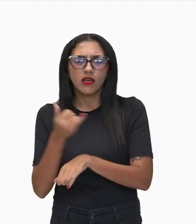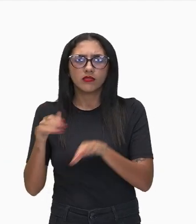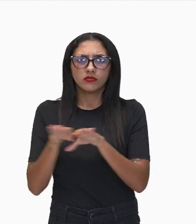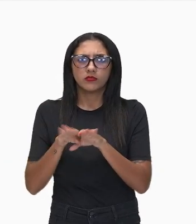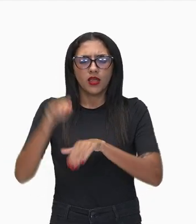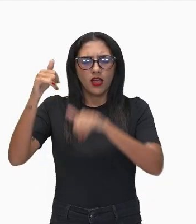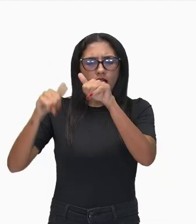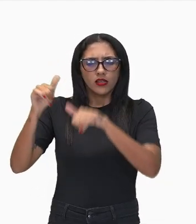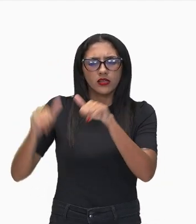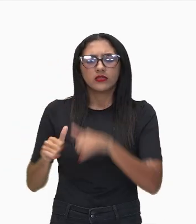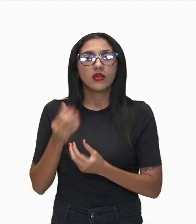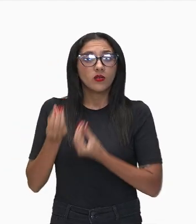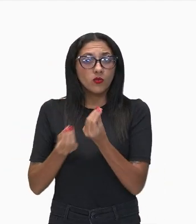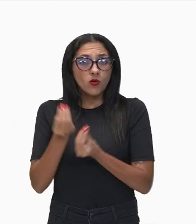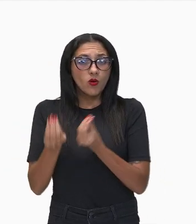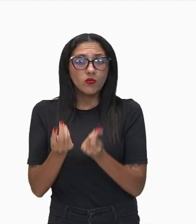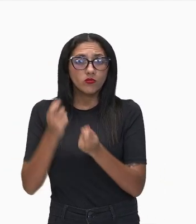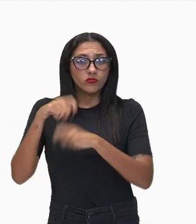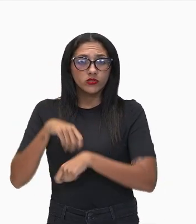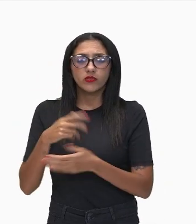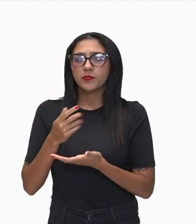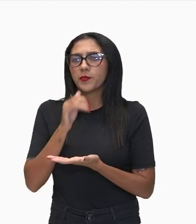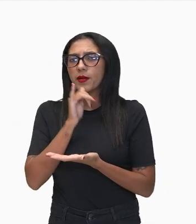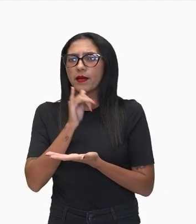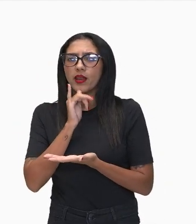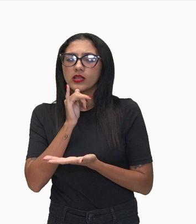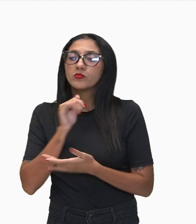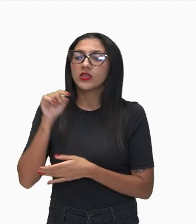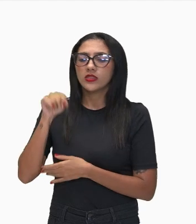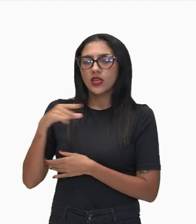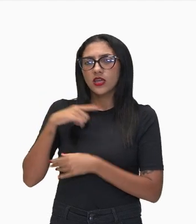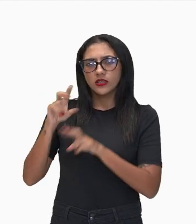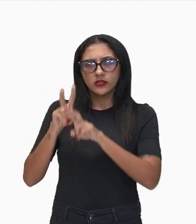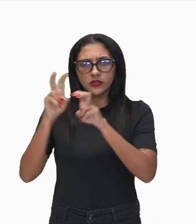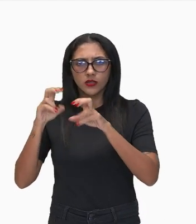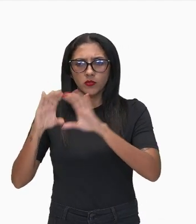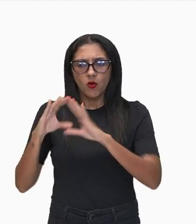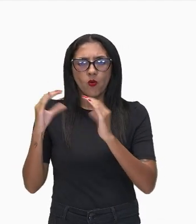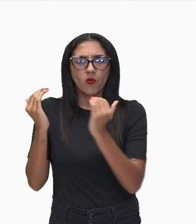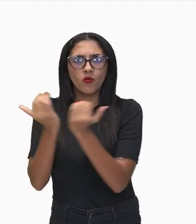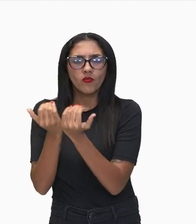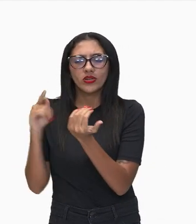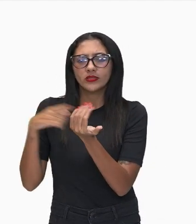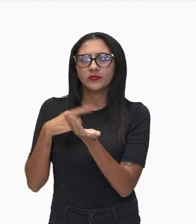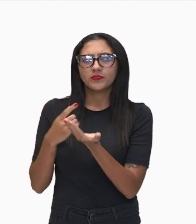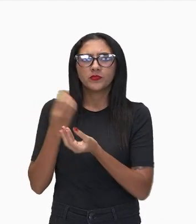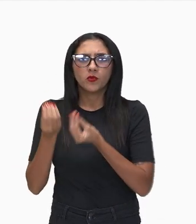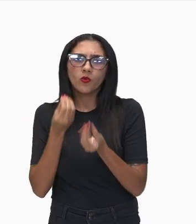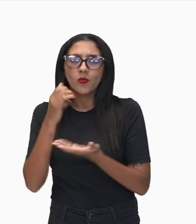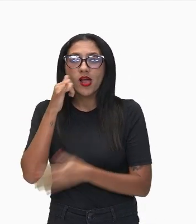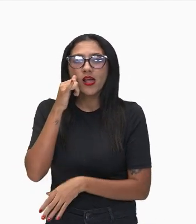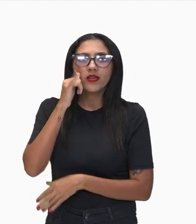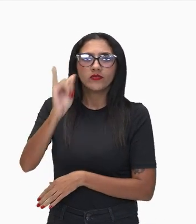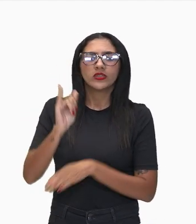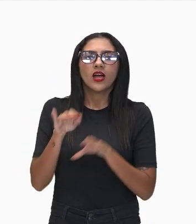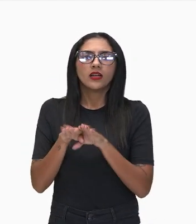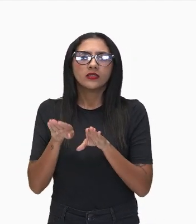analisando formas, né, dentro por exemplo, desse evento, formas de conter o